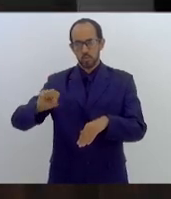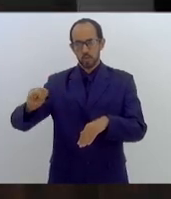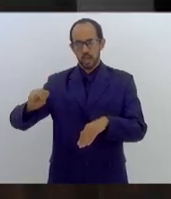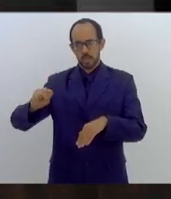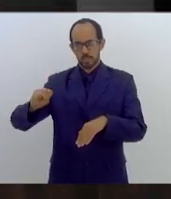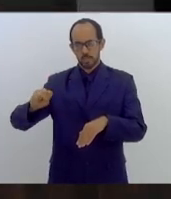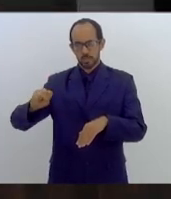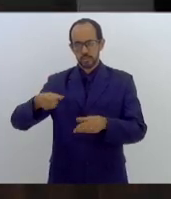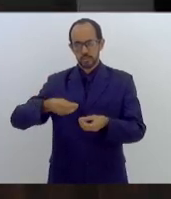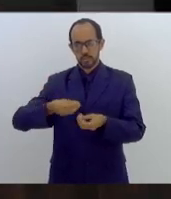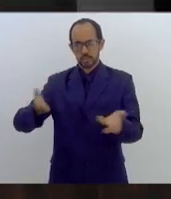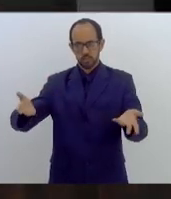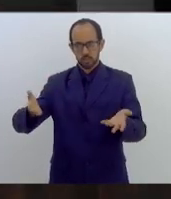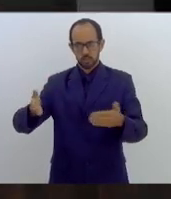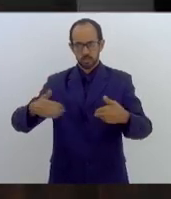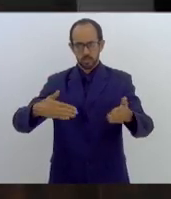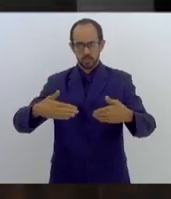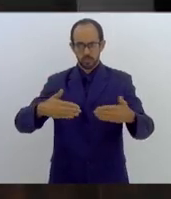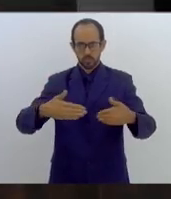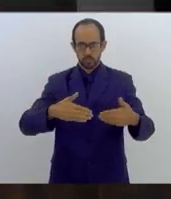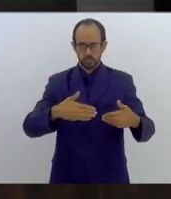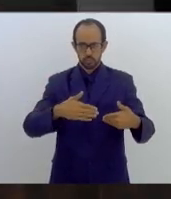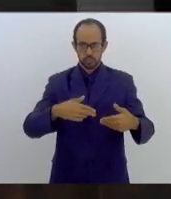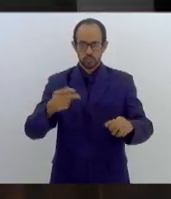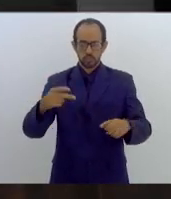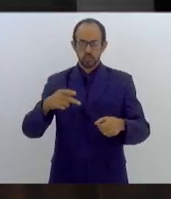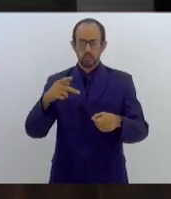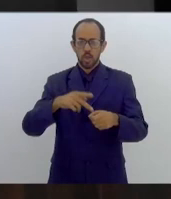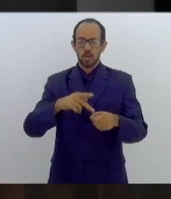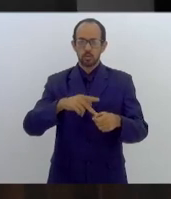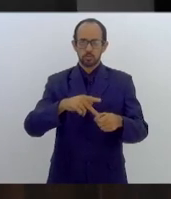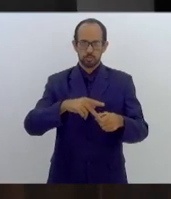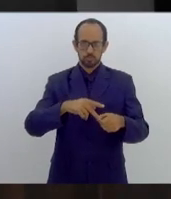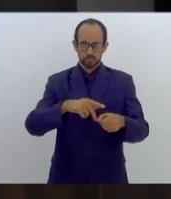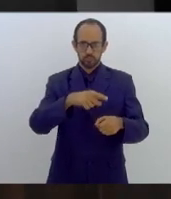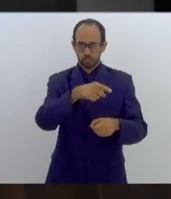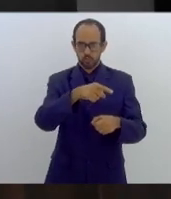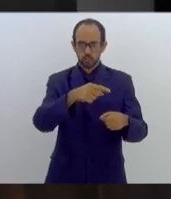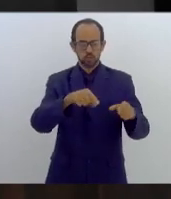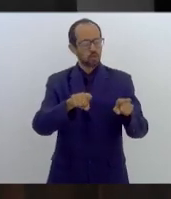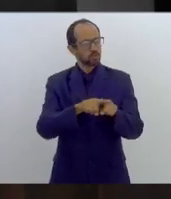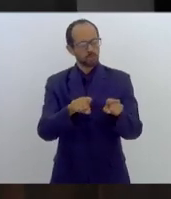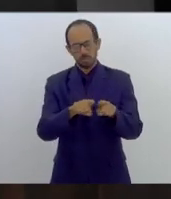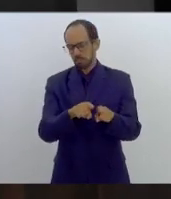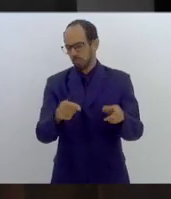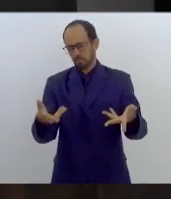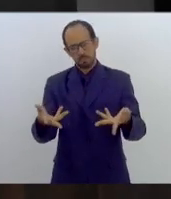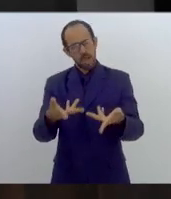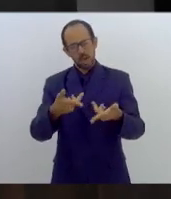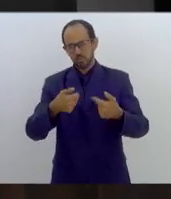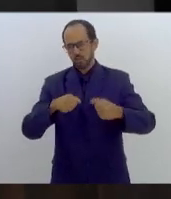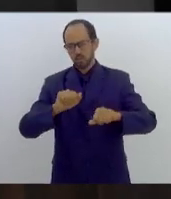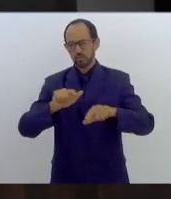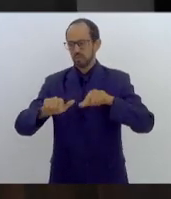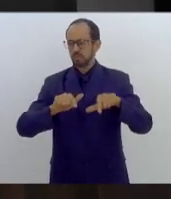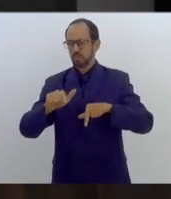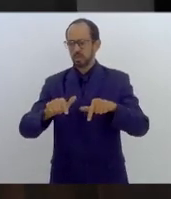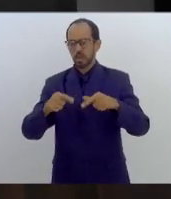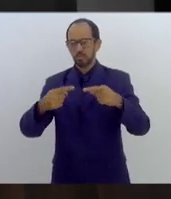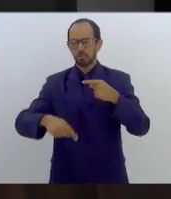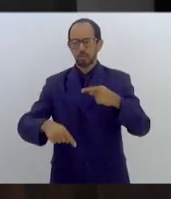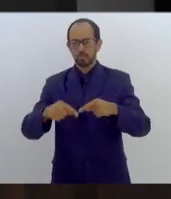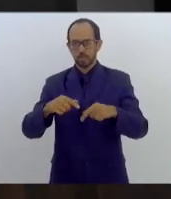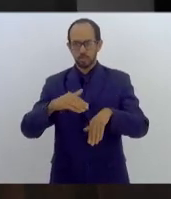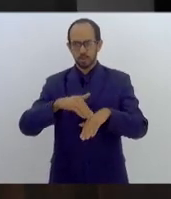distribuída às indústrias e aos postos de combustível no Estado do Rio de Janeiro. O senhor também foi brilhante, conseguimos barrar aquele